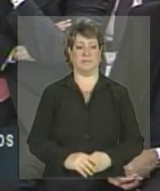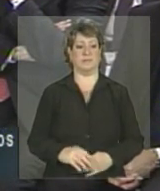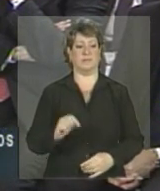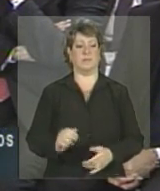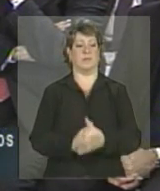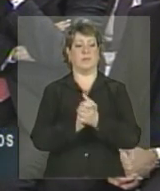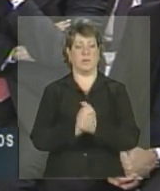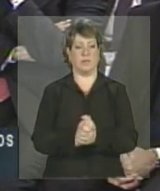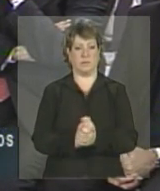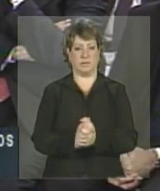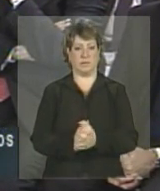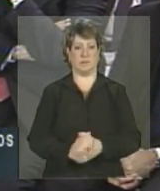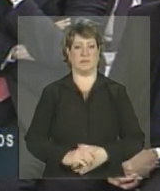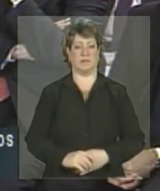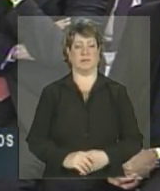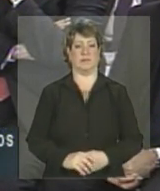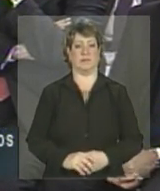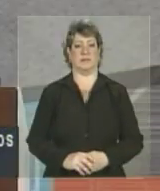cumprimentar